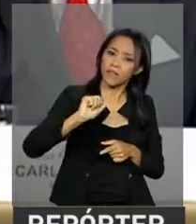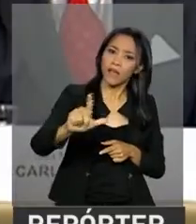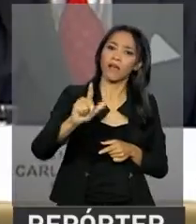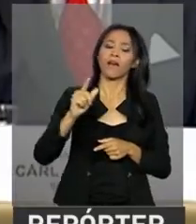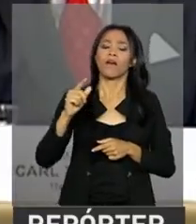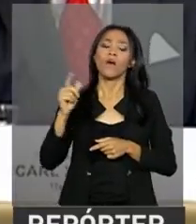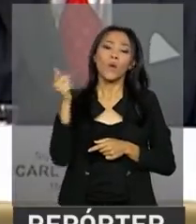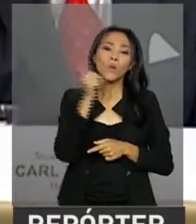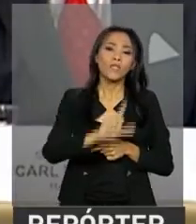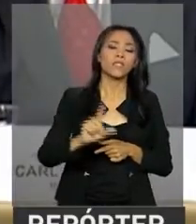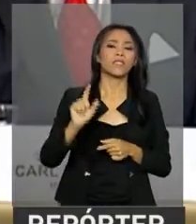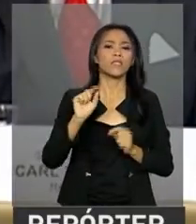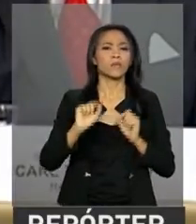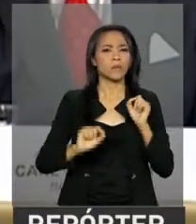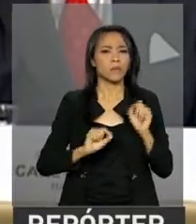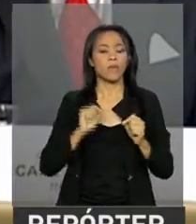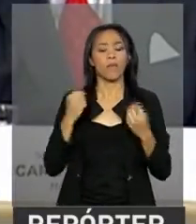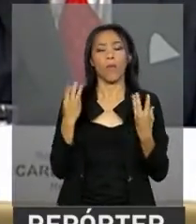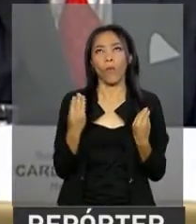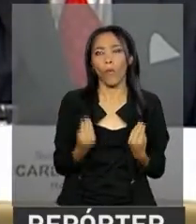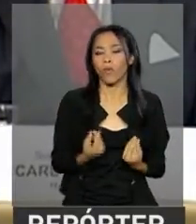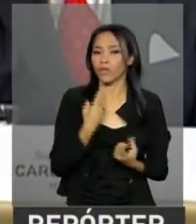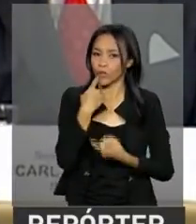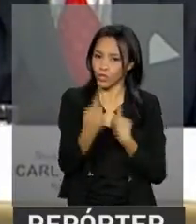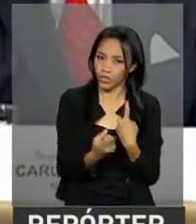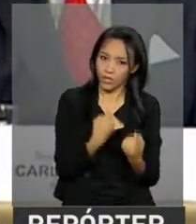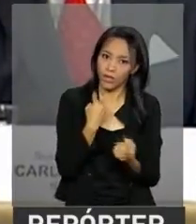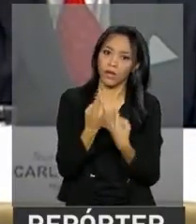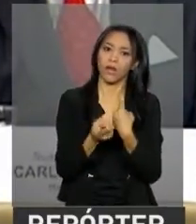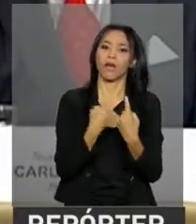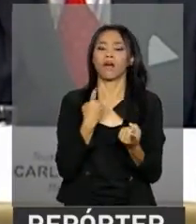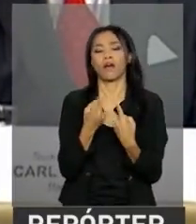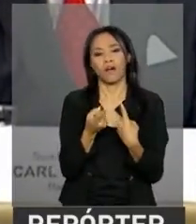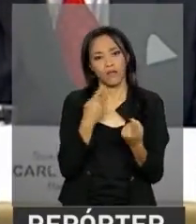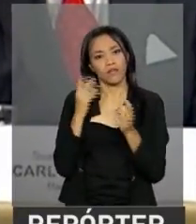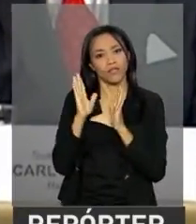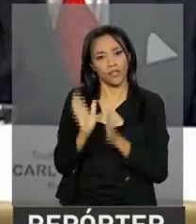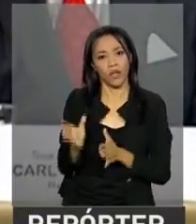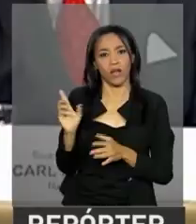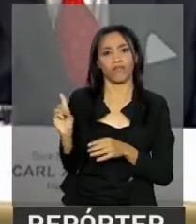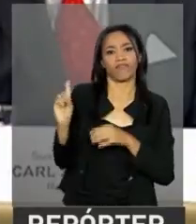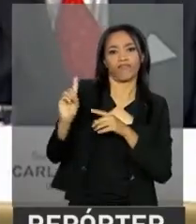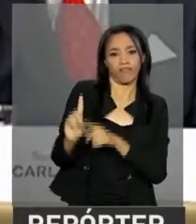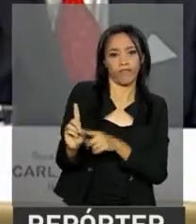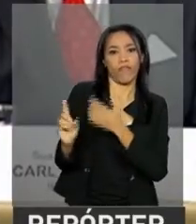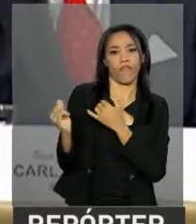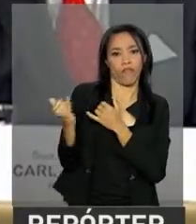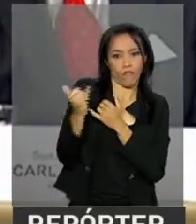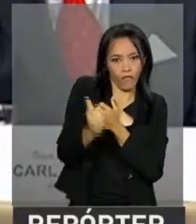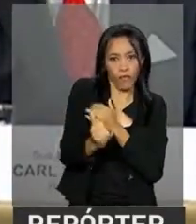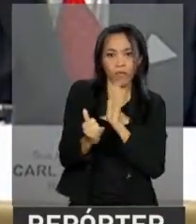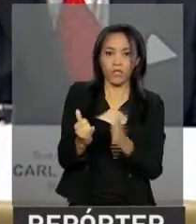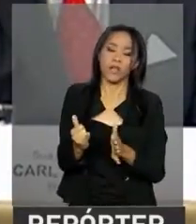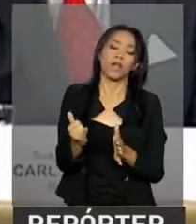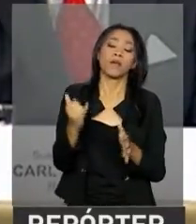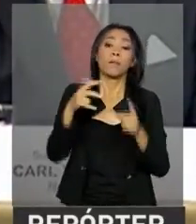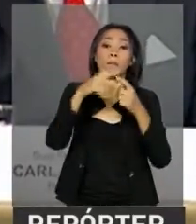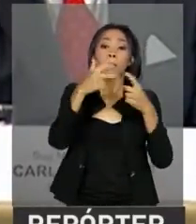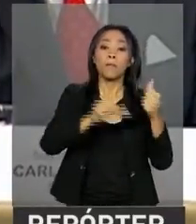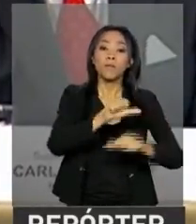na base de muito diálogo como ressaltou o vereador reformas ambiciosos